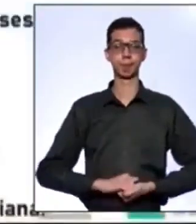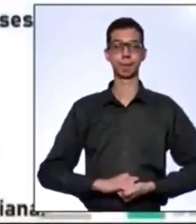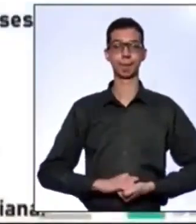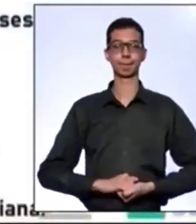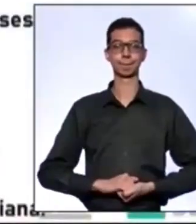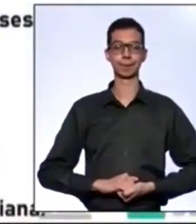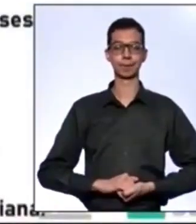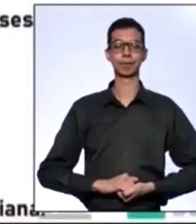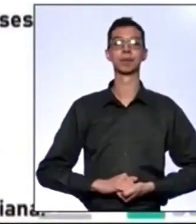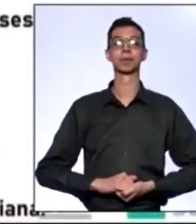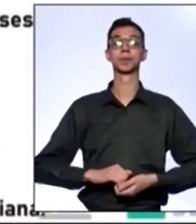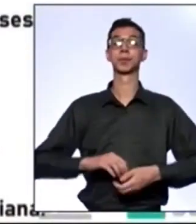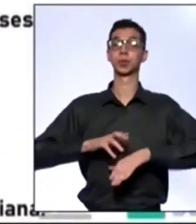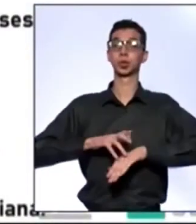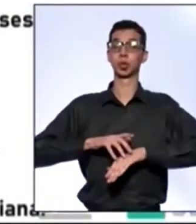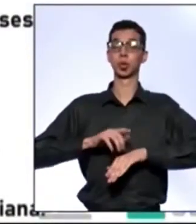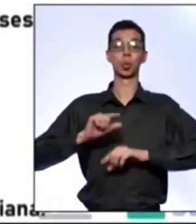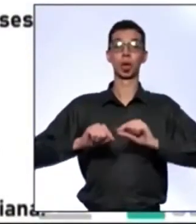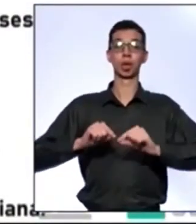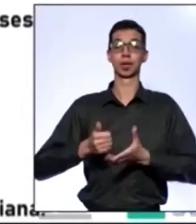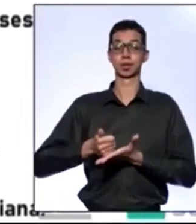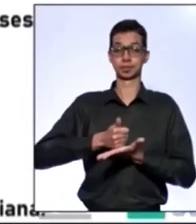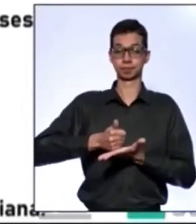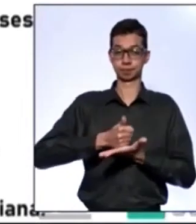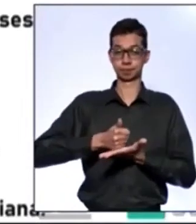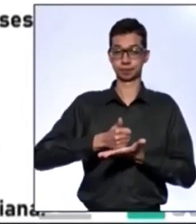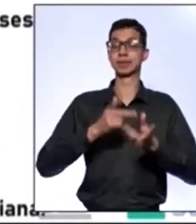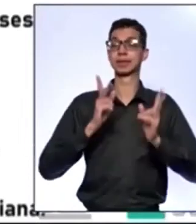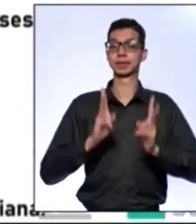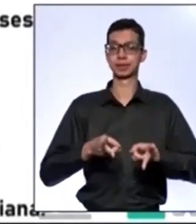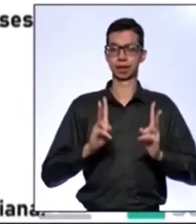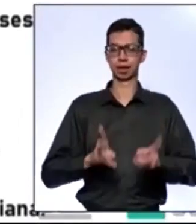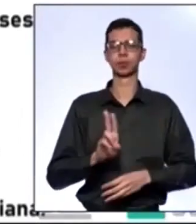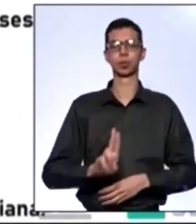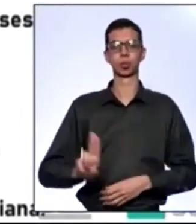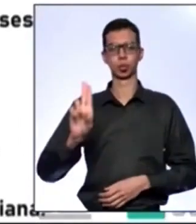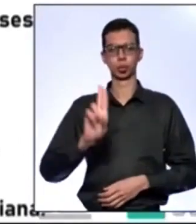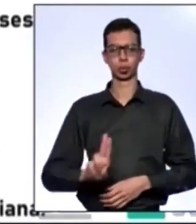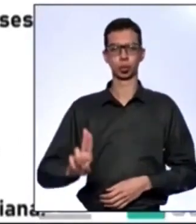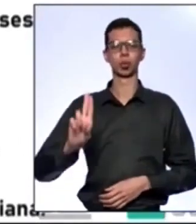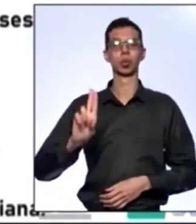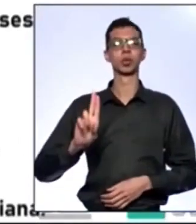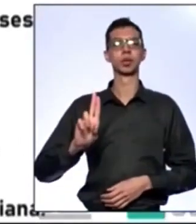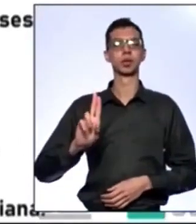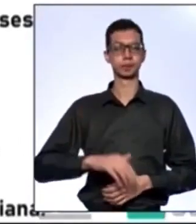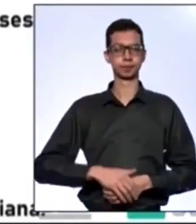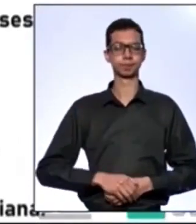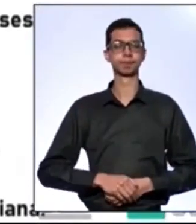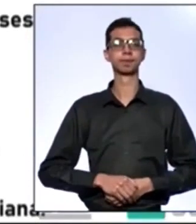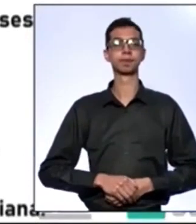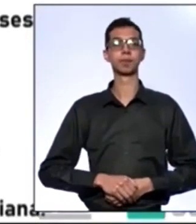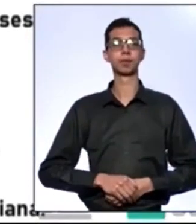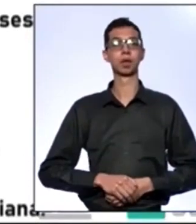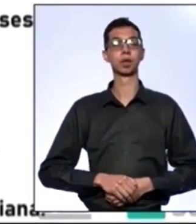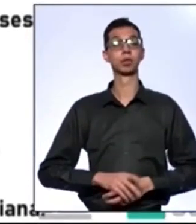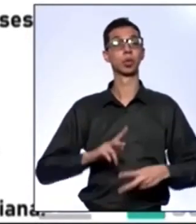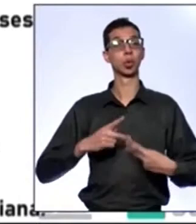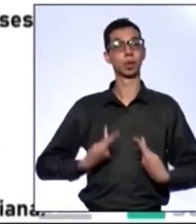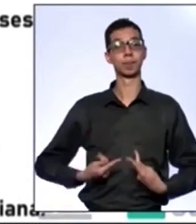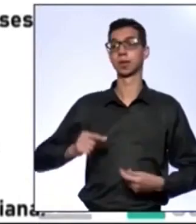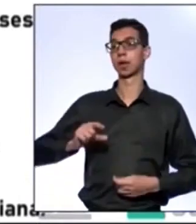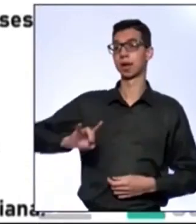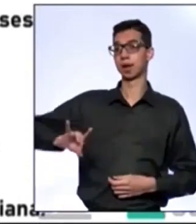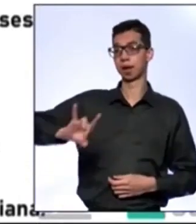Os medicamentos são rotineiramente utilizados pelo ser humano com o intuito de diminuir ou, por muitas